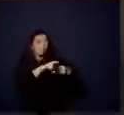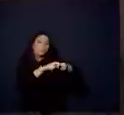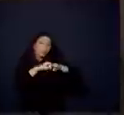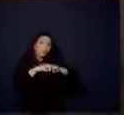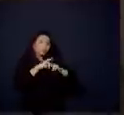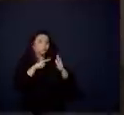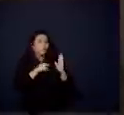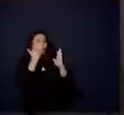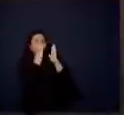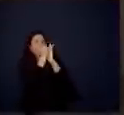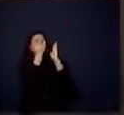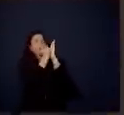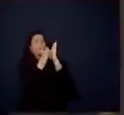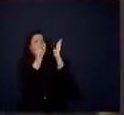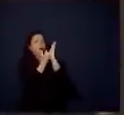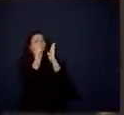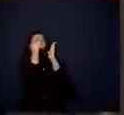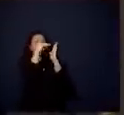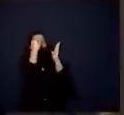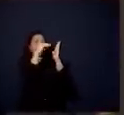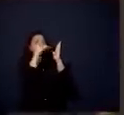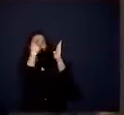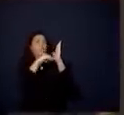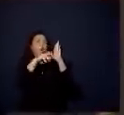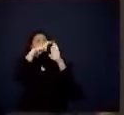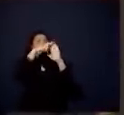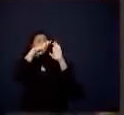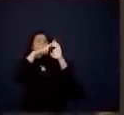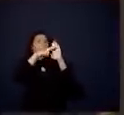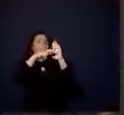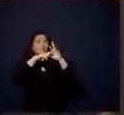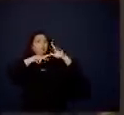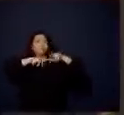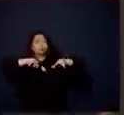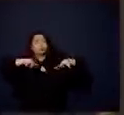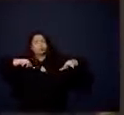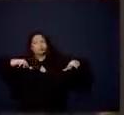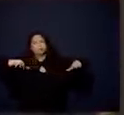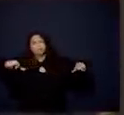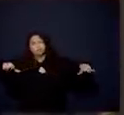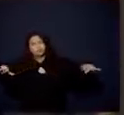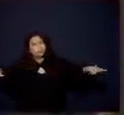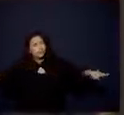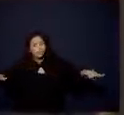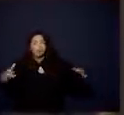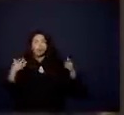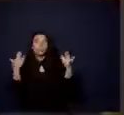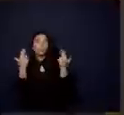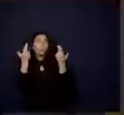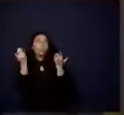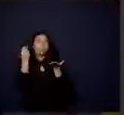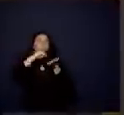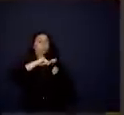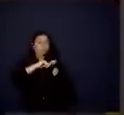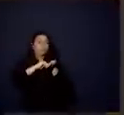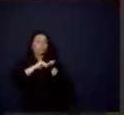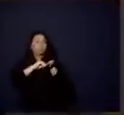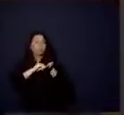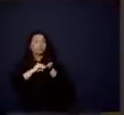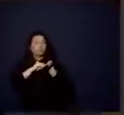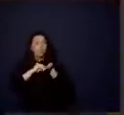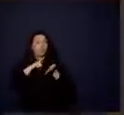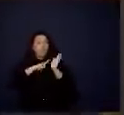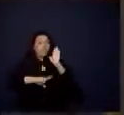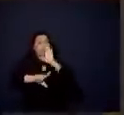monumental de exceções e de regra distintas que a gente tem hoje no sistema tributário brasileiro tem lá uma lei que